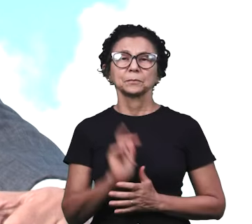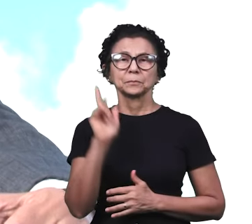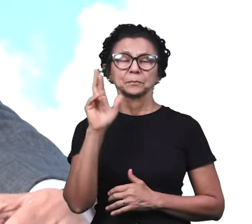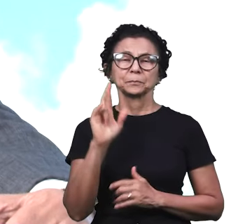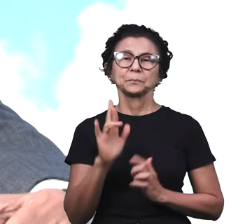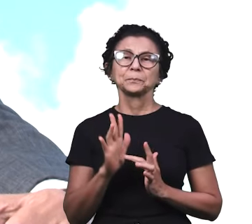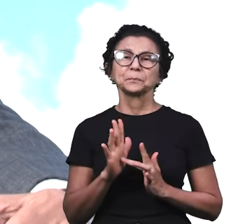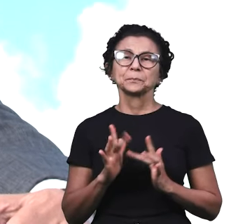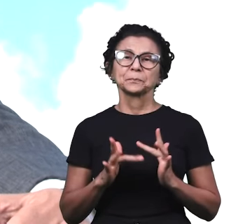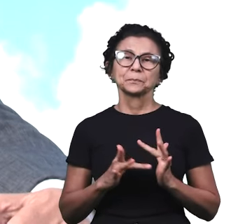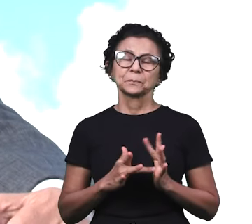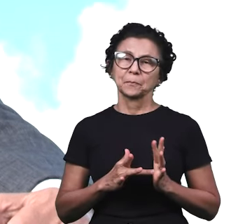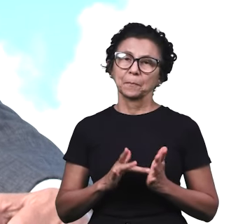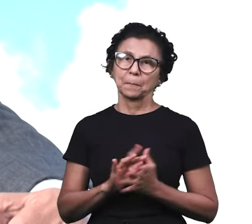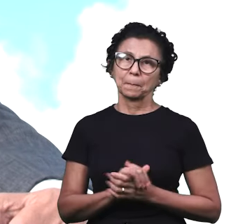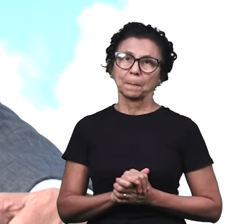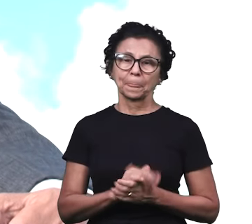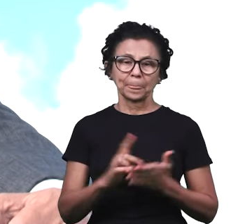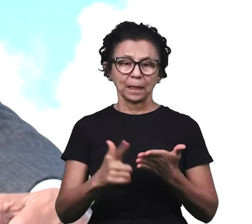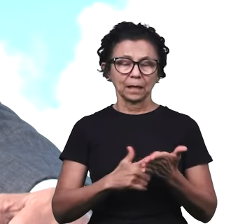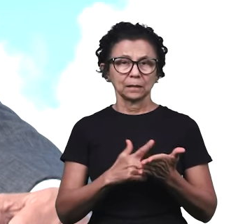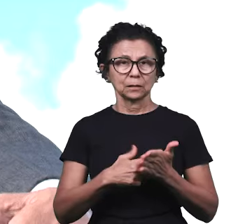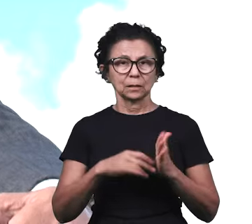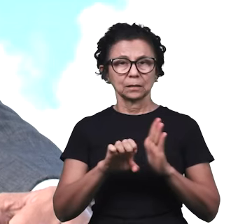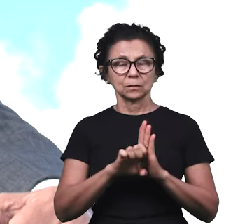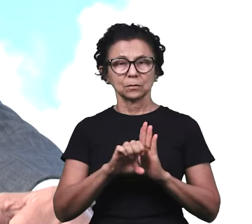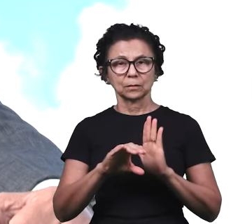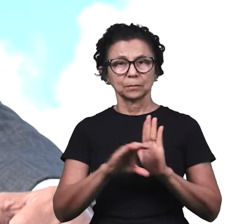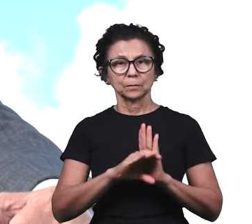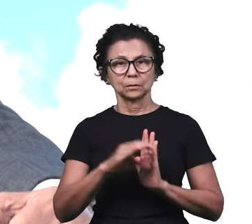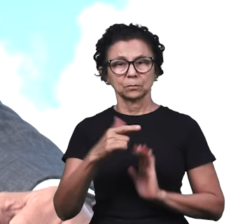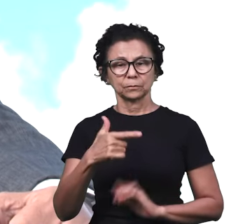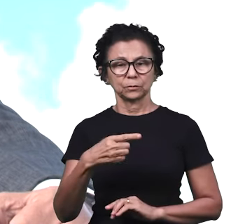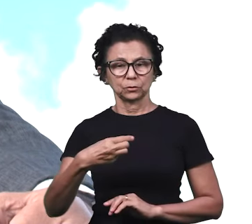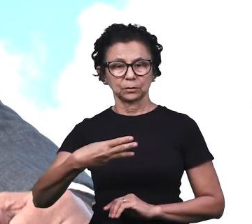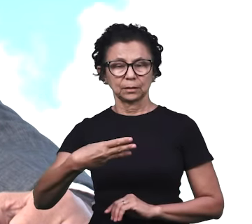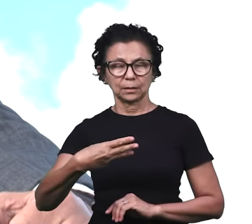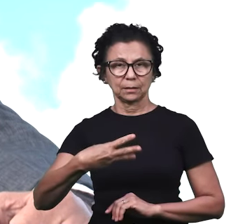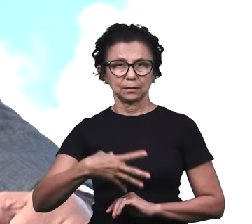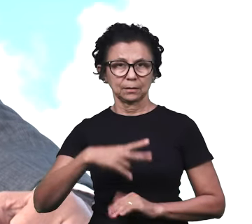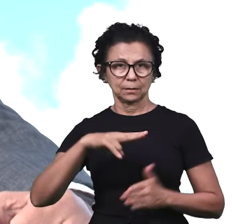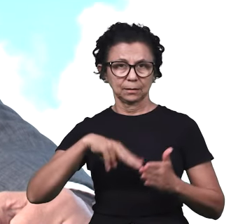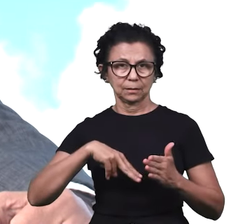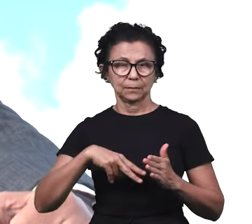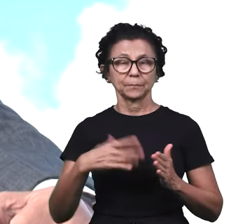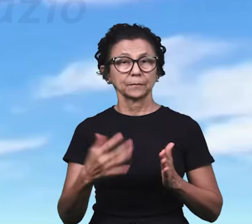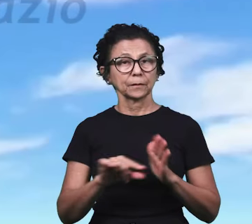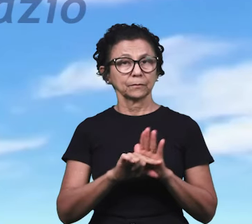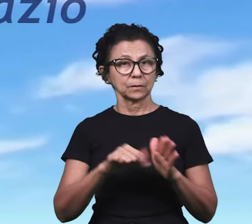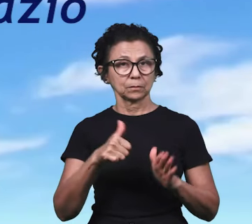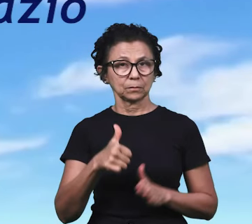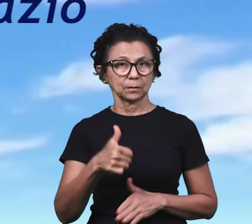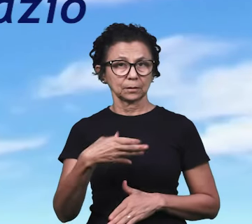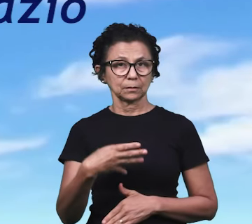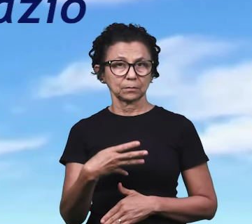ler aqui o livro de Êxodo, capítulo 23, no versículo 14, diz